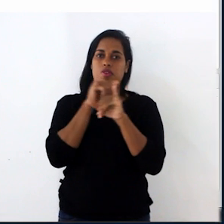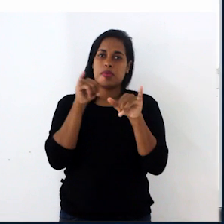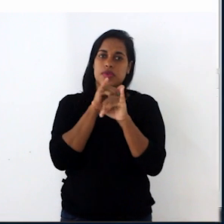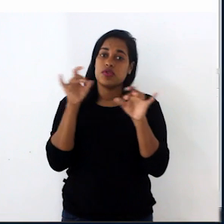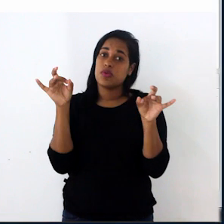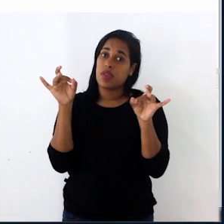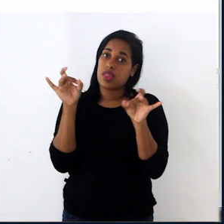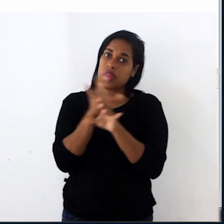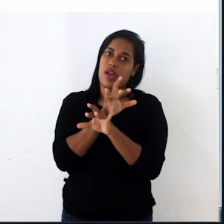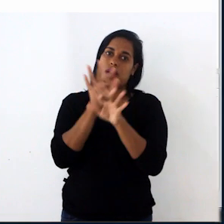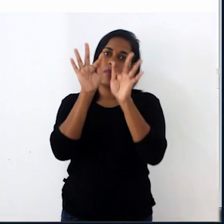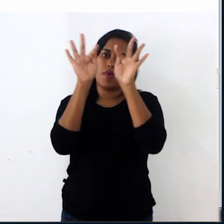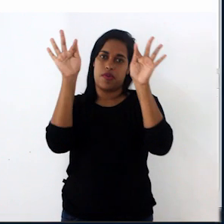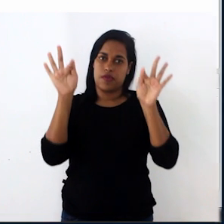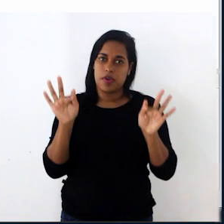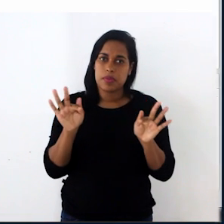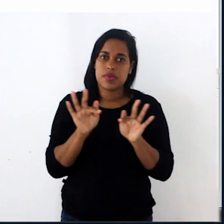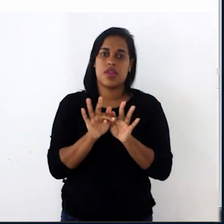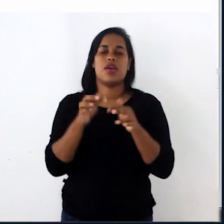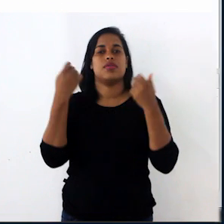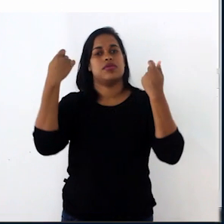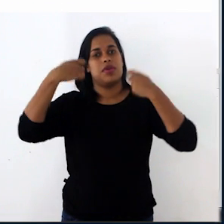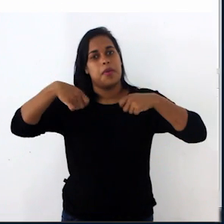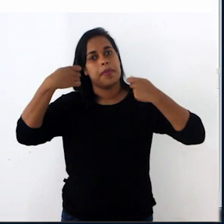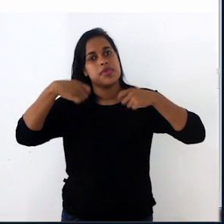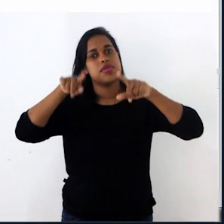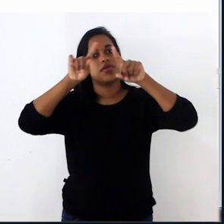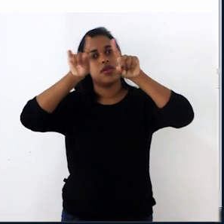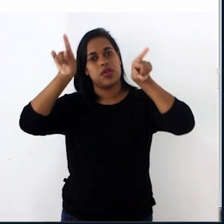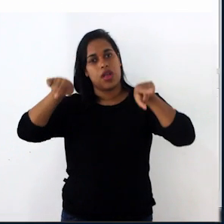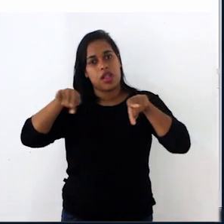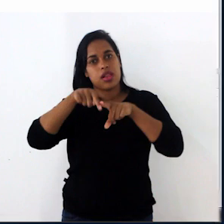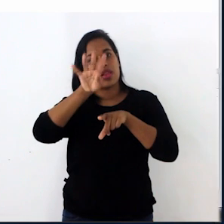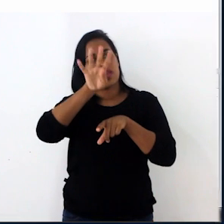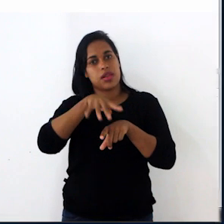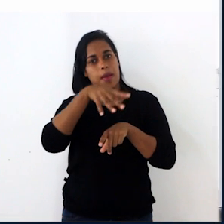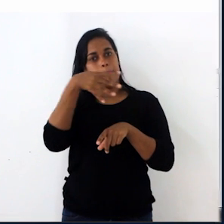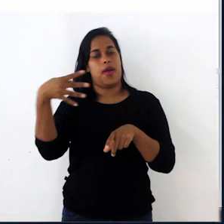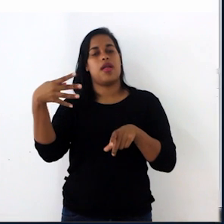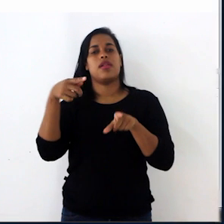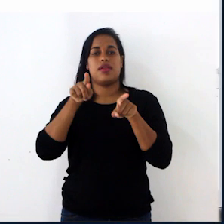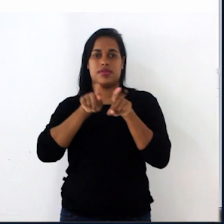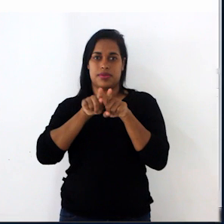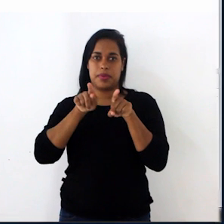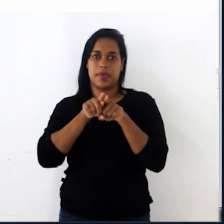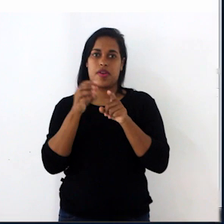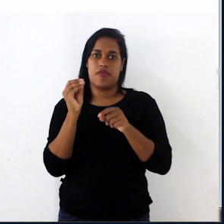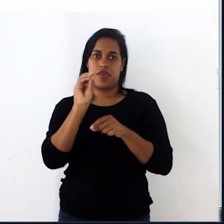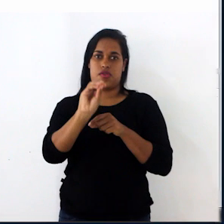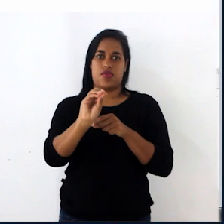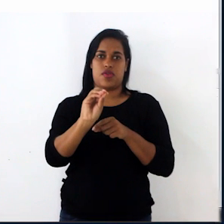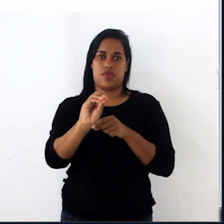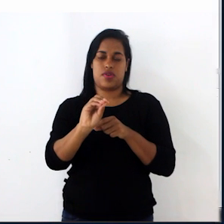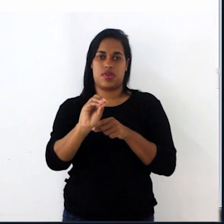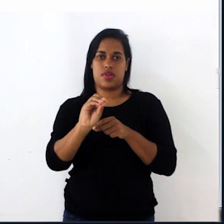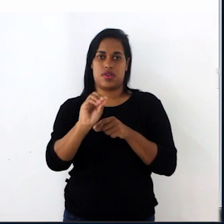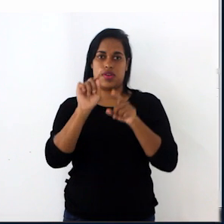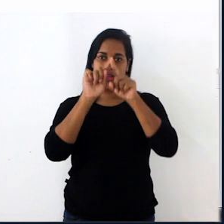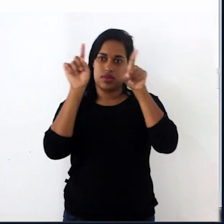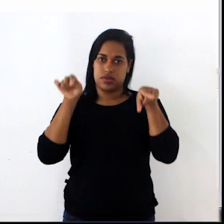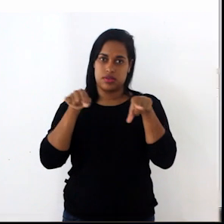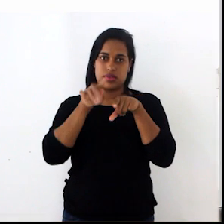formulário. Então, para isso a gente vai precisar de uma tabela. Eu vou colocar aqui table